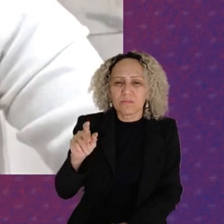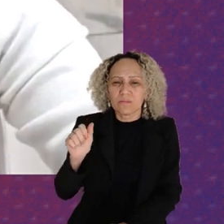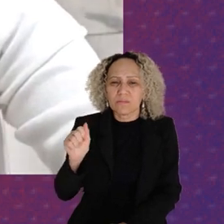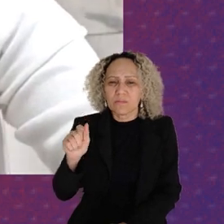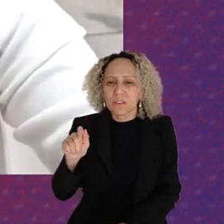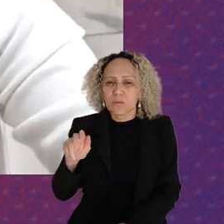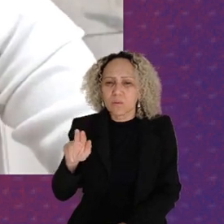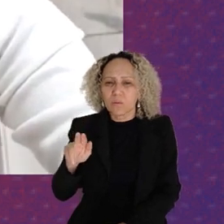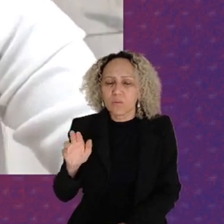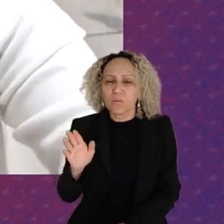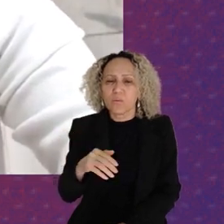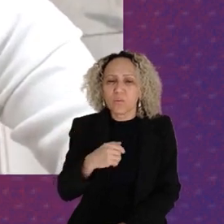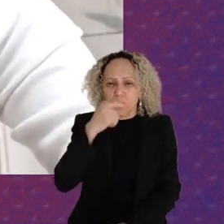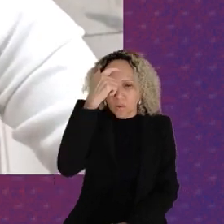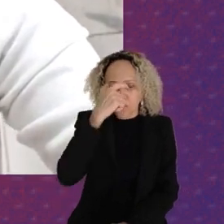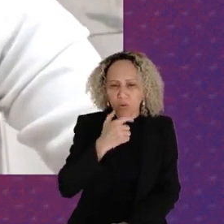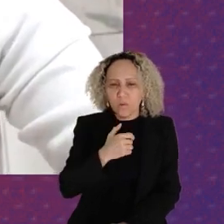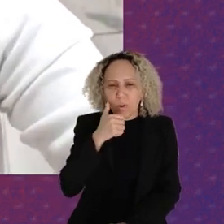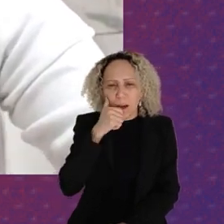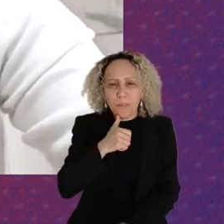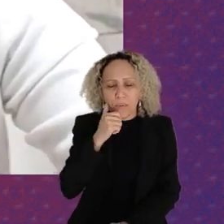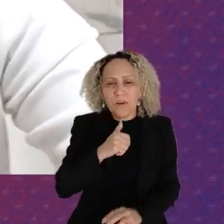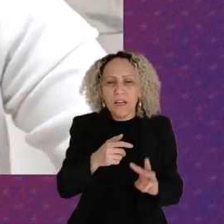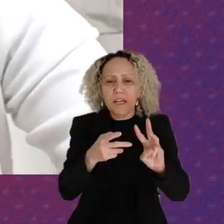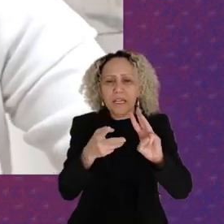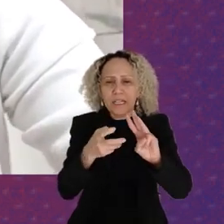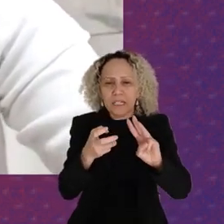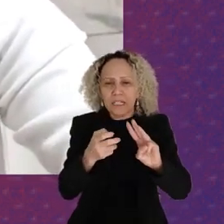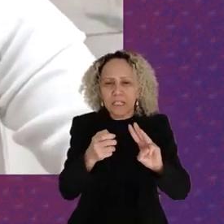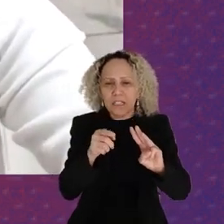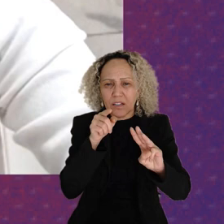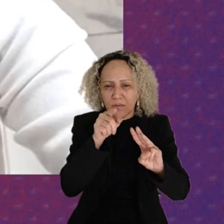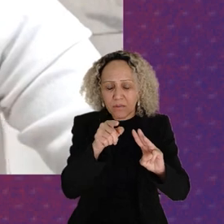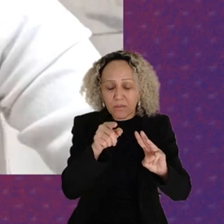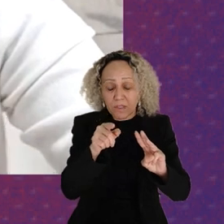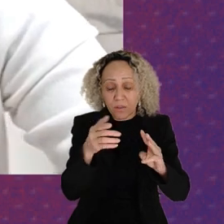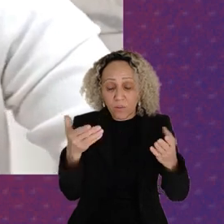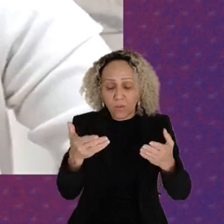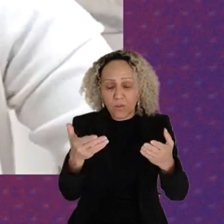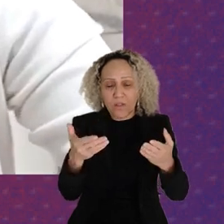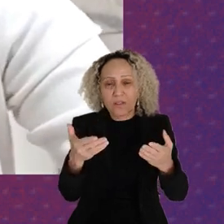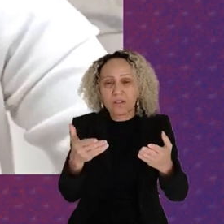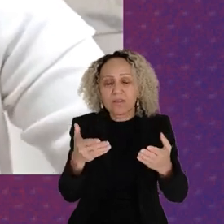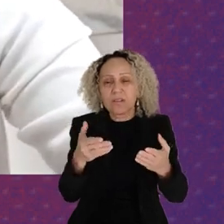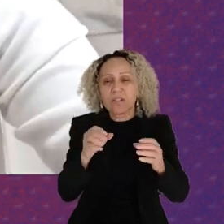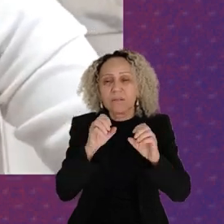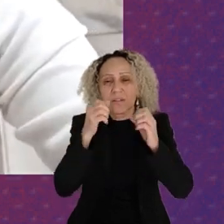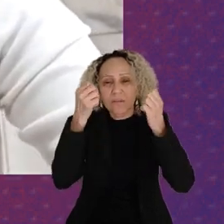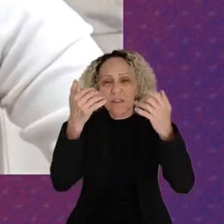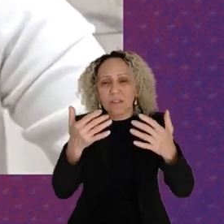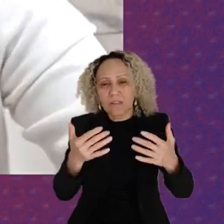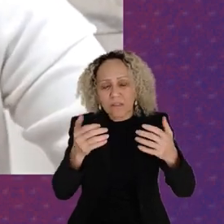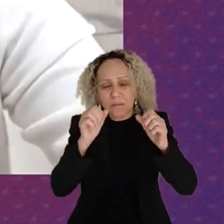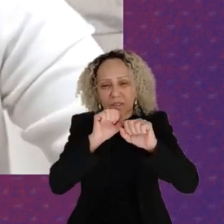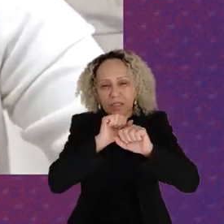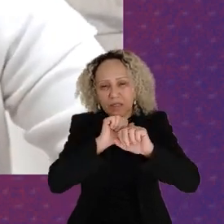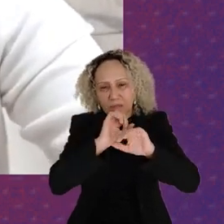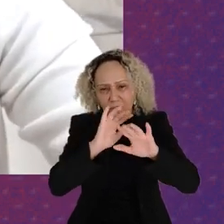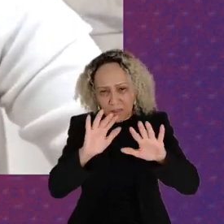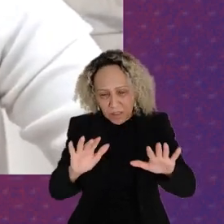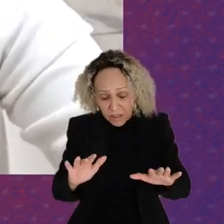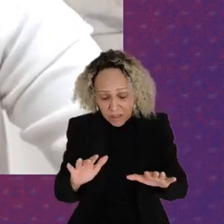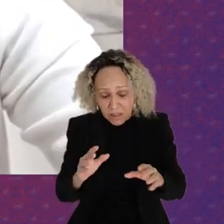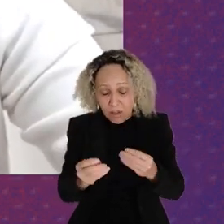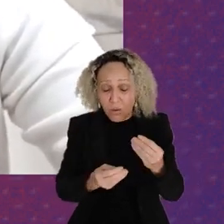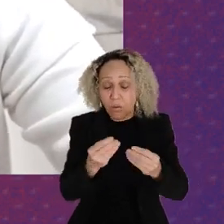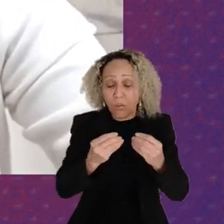geral de prevenção à violência na Secretaria Nacional de Enfrentamento à Violência aqui do Ministério das Mulheres. Tenho